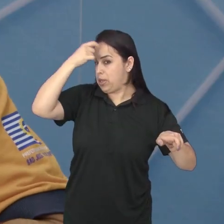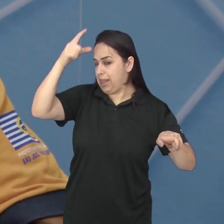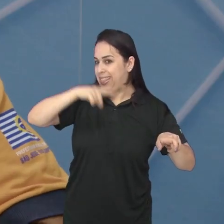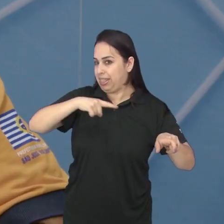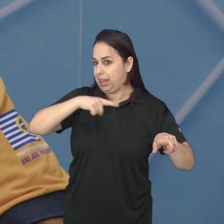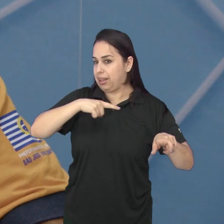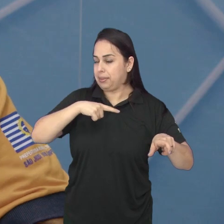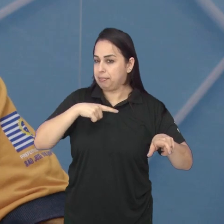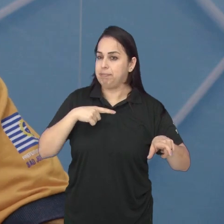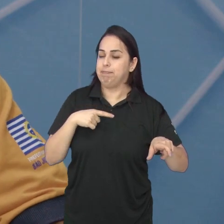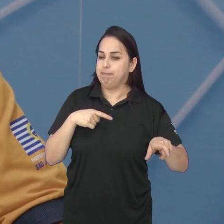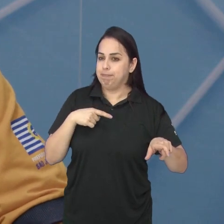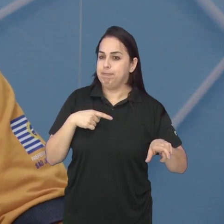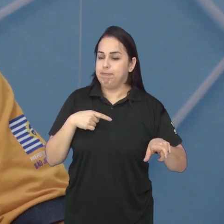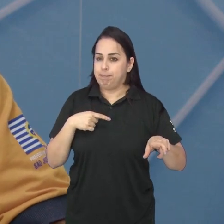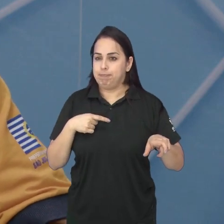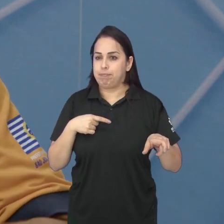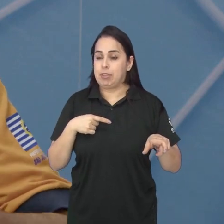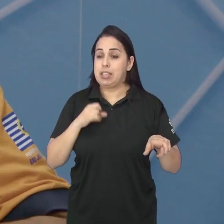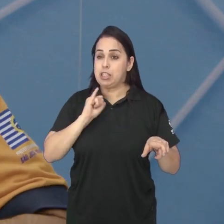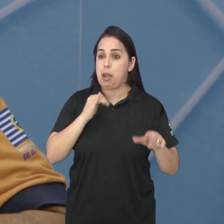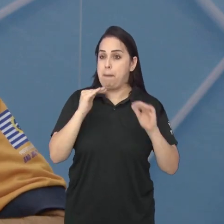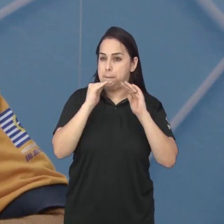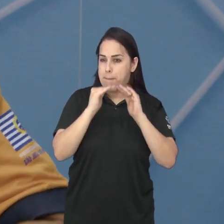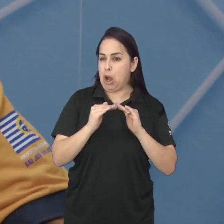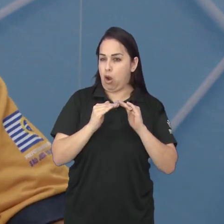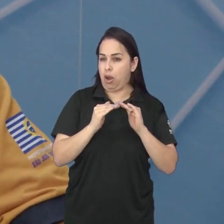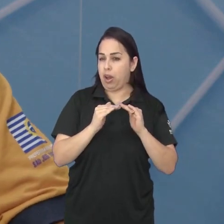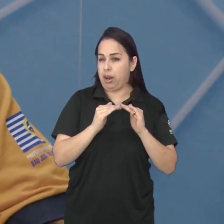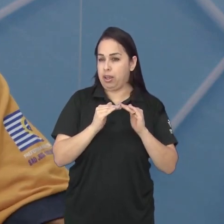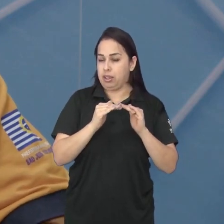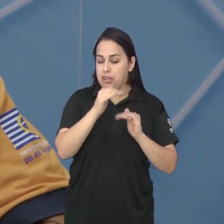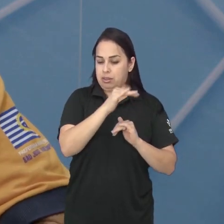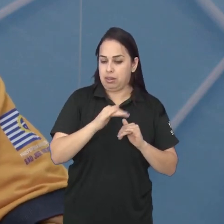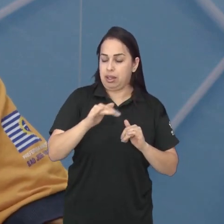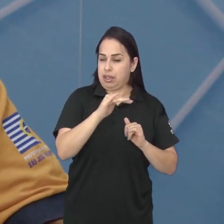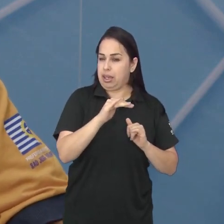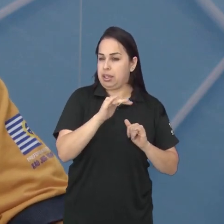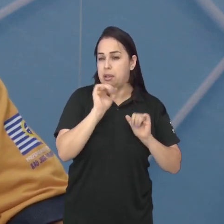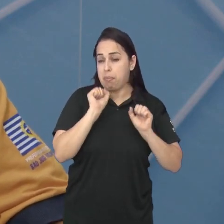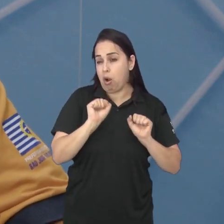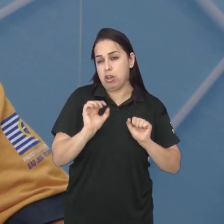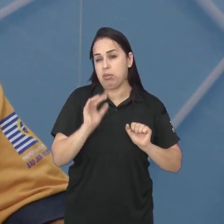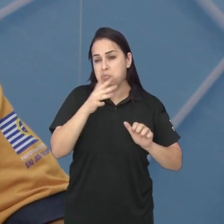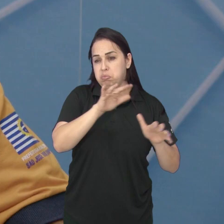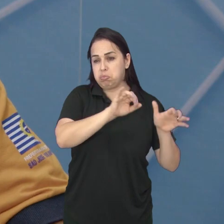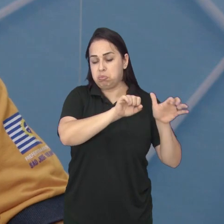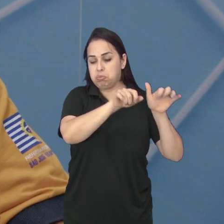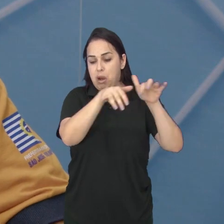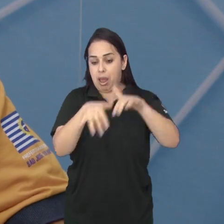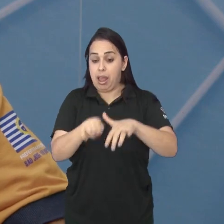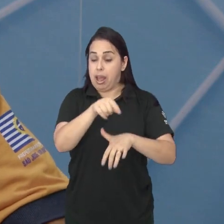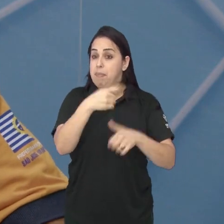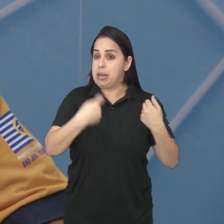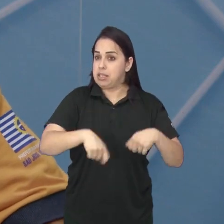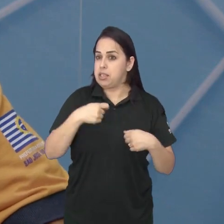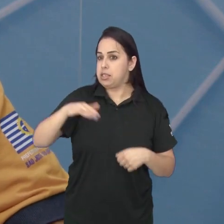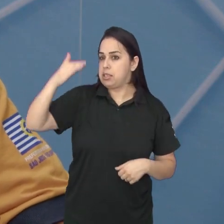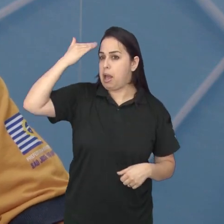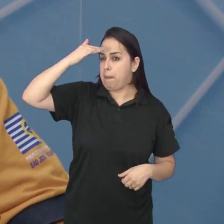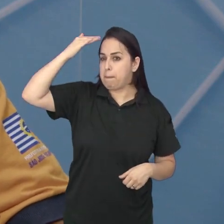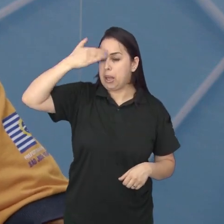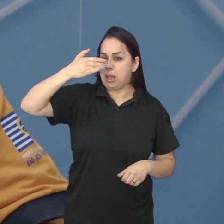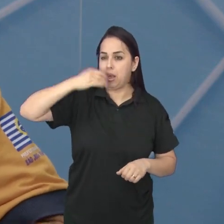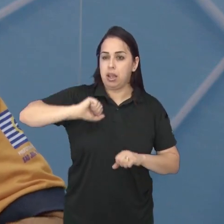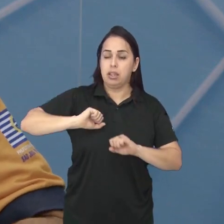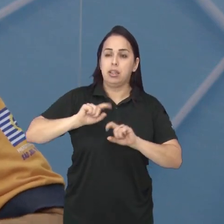cientes do risco, né, então principalmente quem mora em áreas mais vulneráveis, é interessante o conhecimento dele, né,